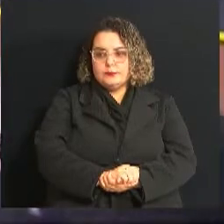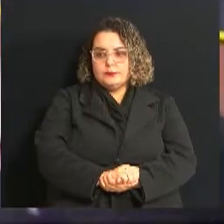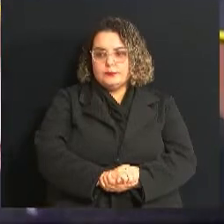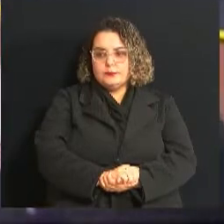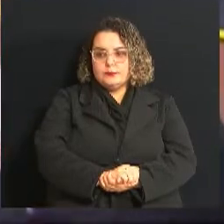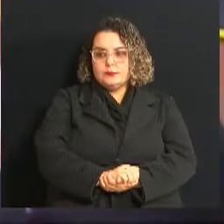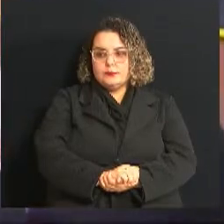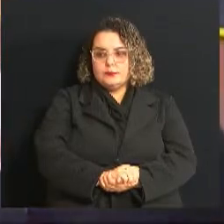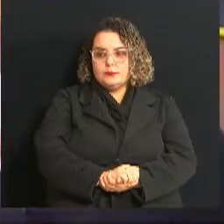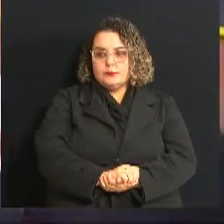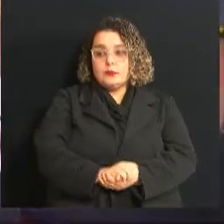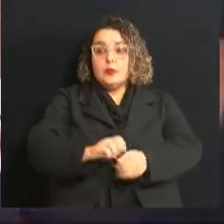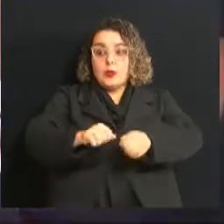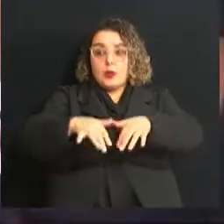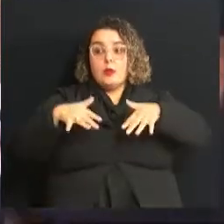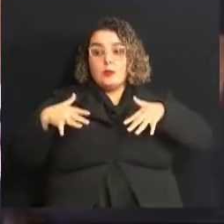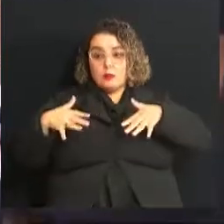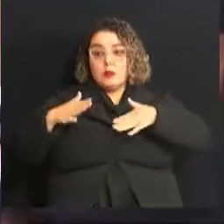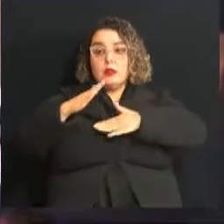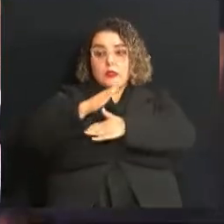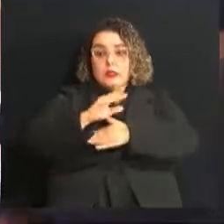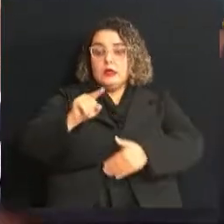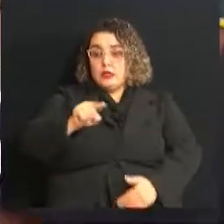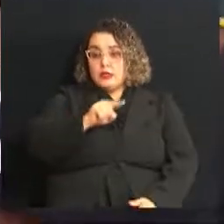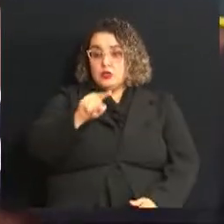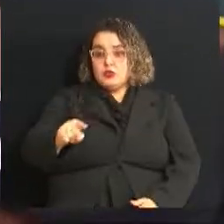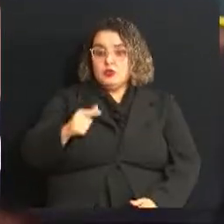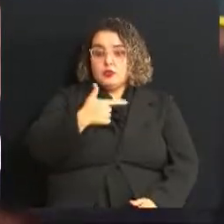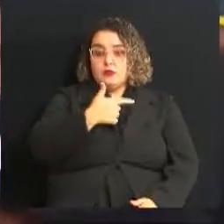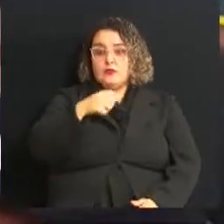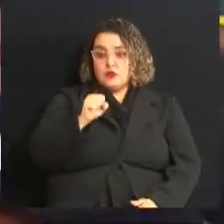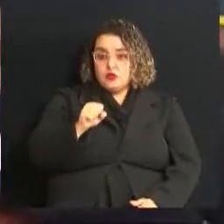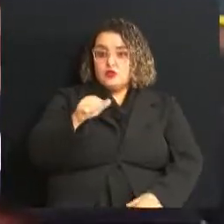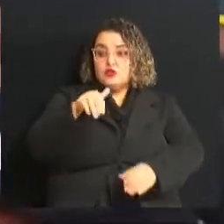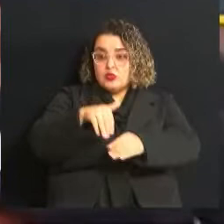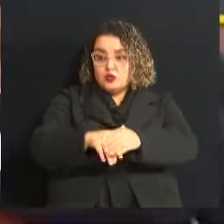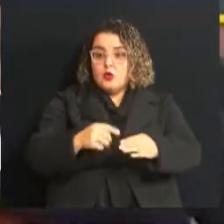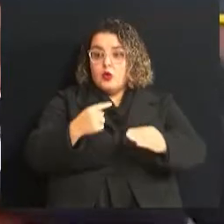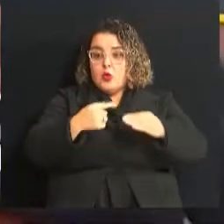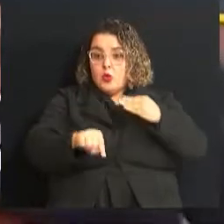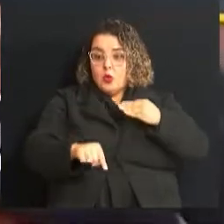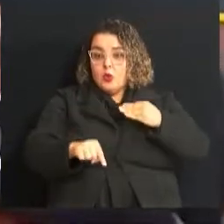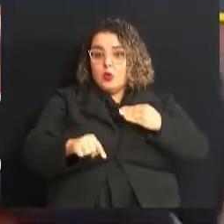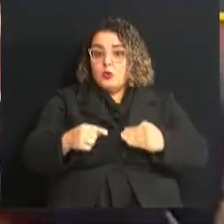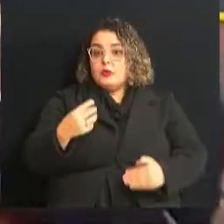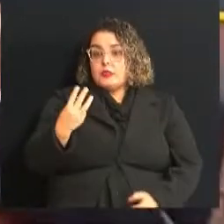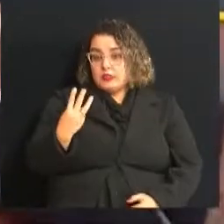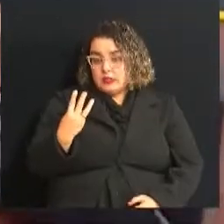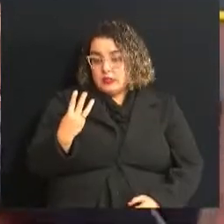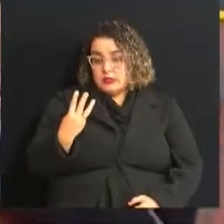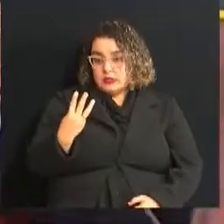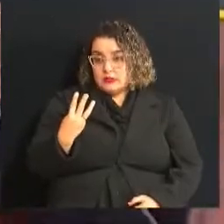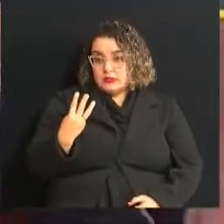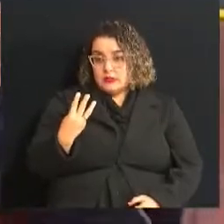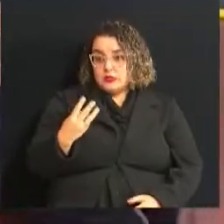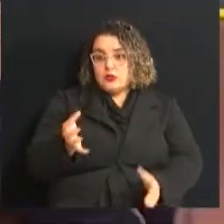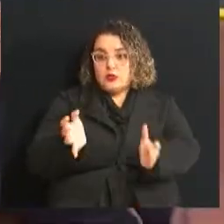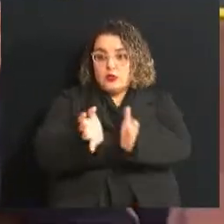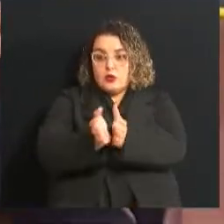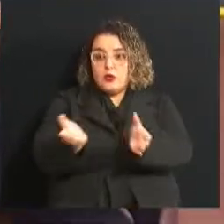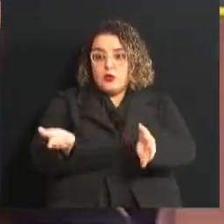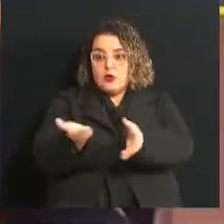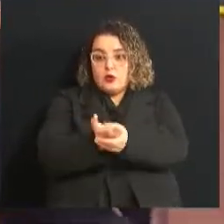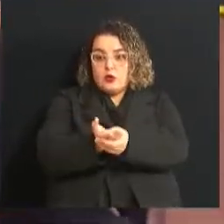O plenário da Câmara rejeitou por 28 votos contra 3 o pedido de formação de comissão processante